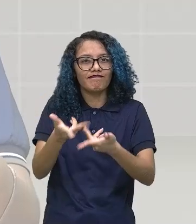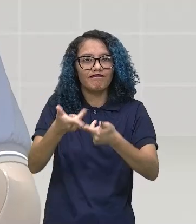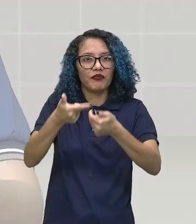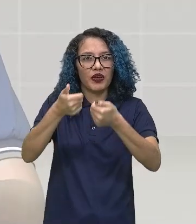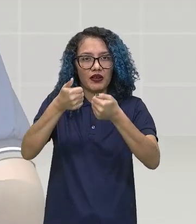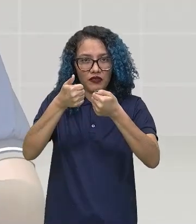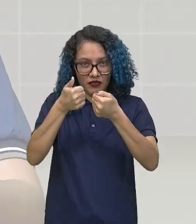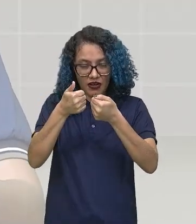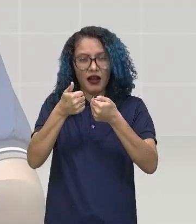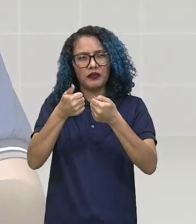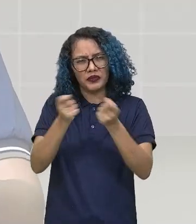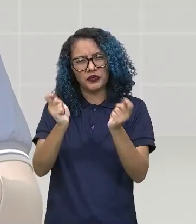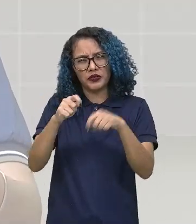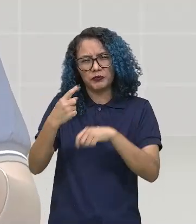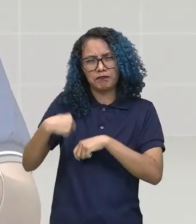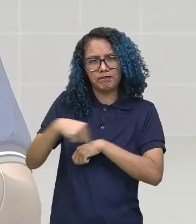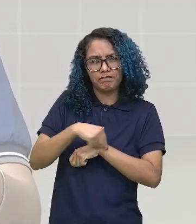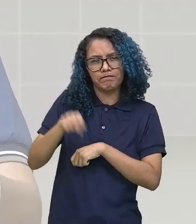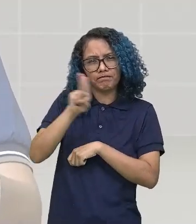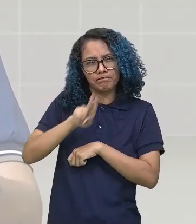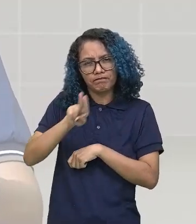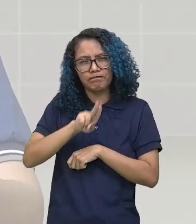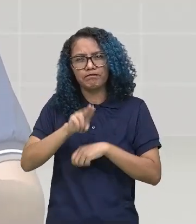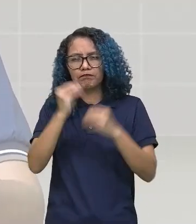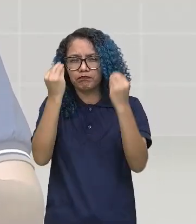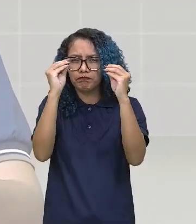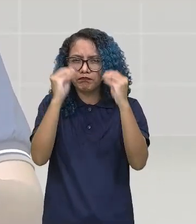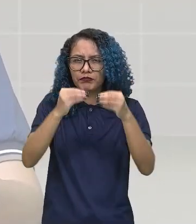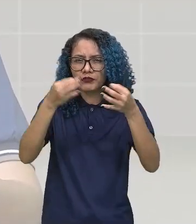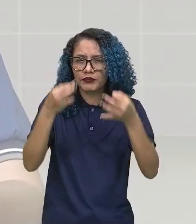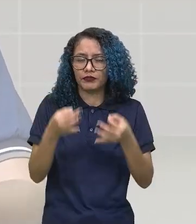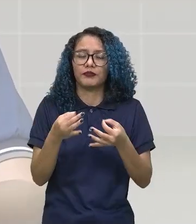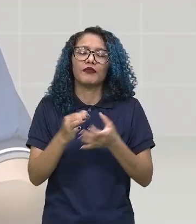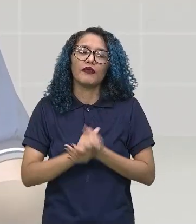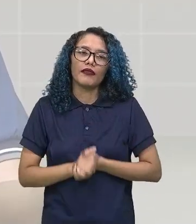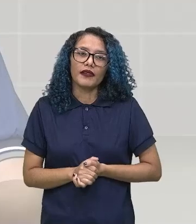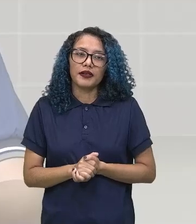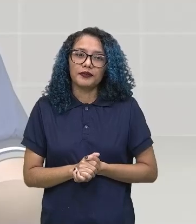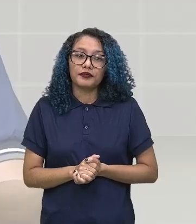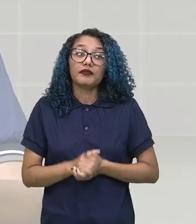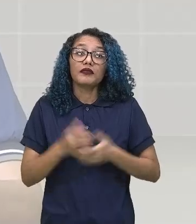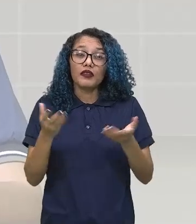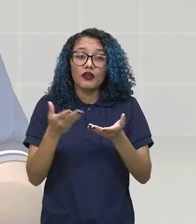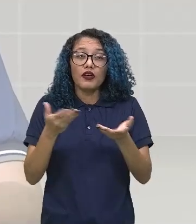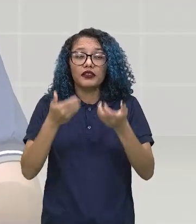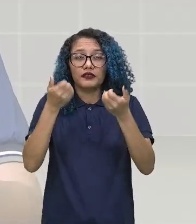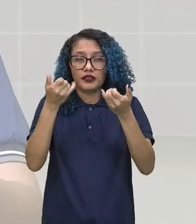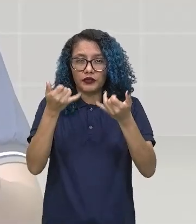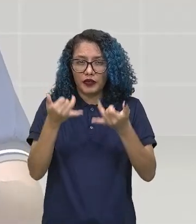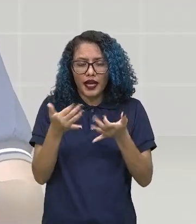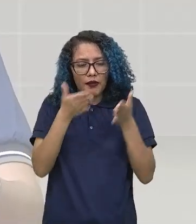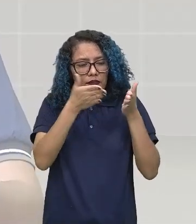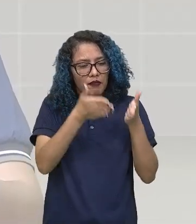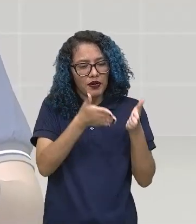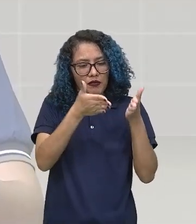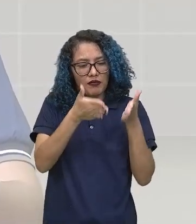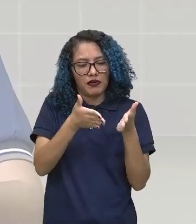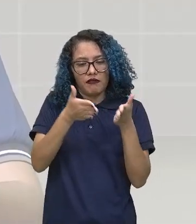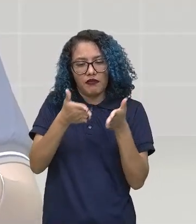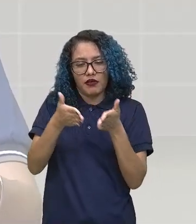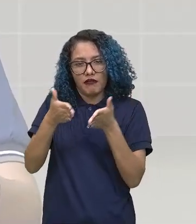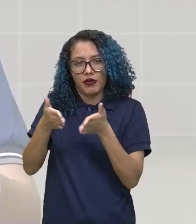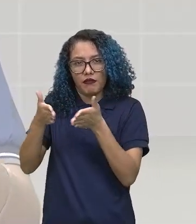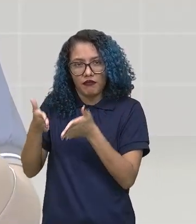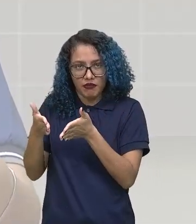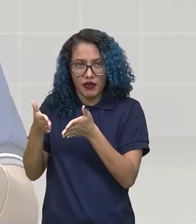para o nosso uso. Então, nós estaremos abordando passo a passo, como é o passo a passo, né, ele